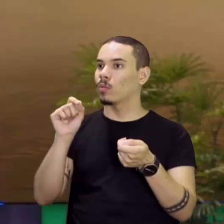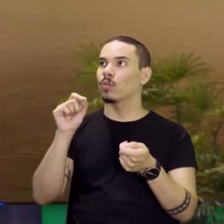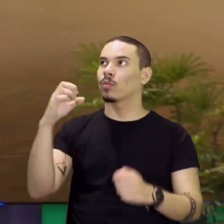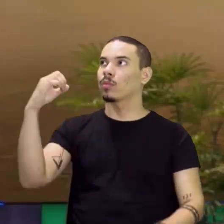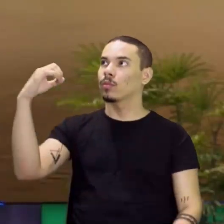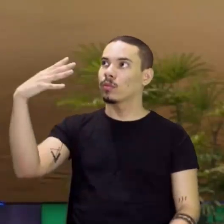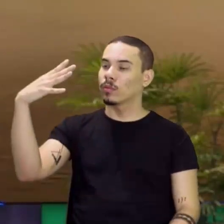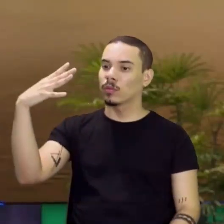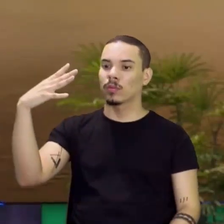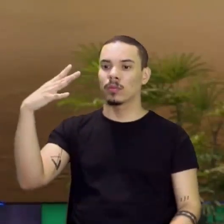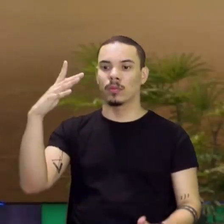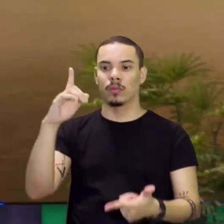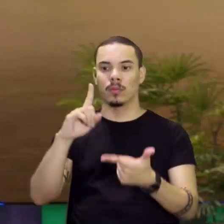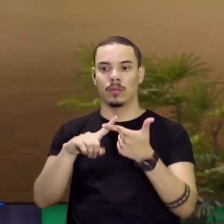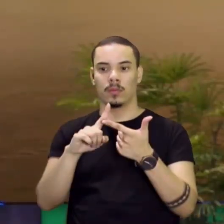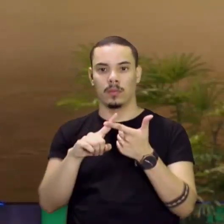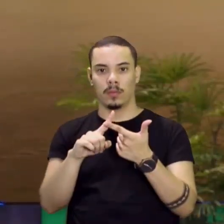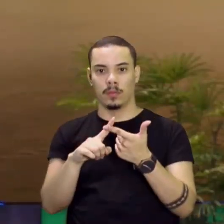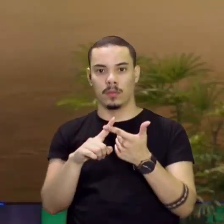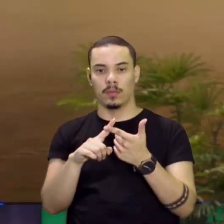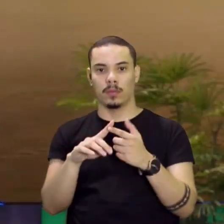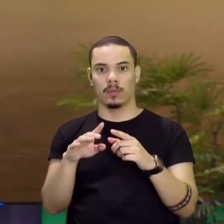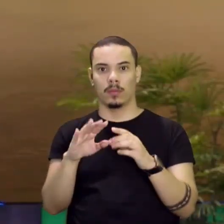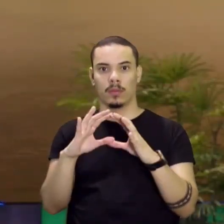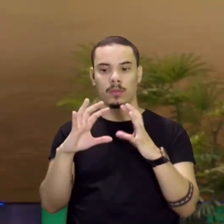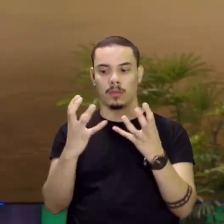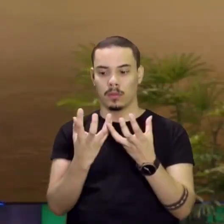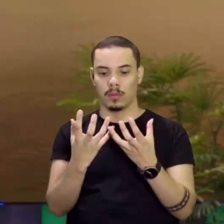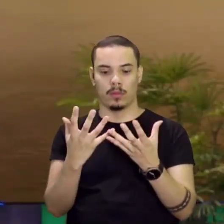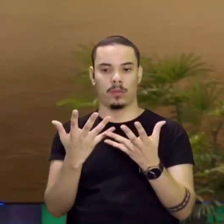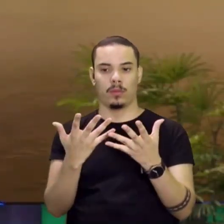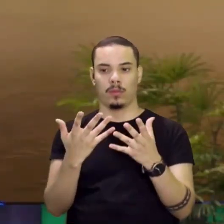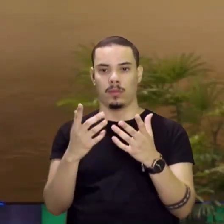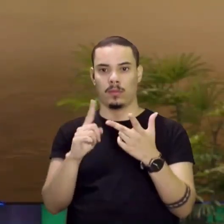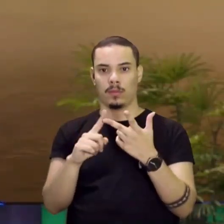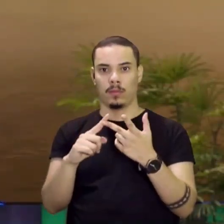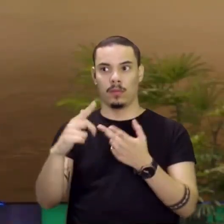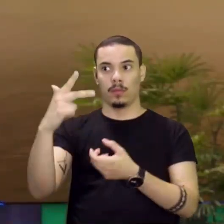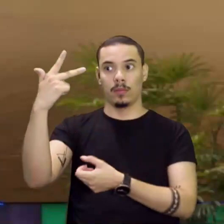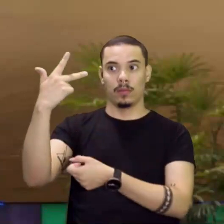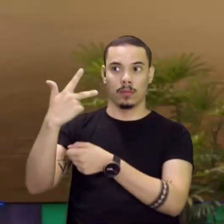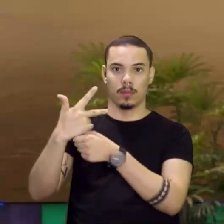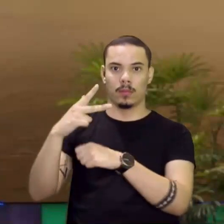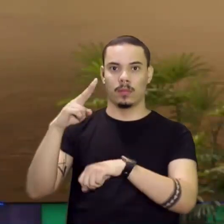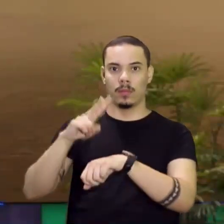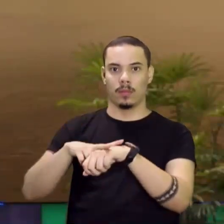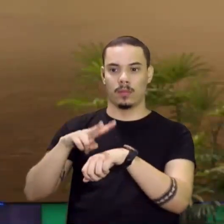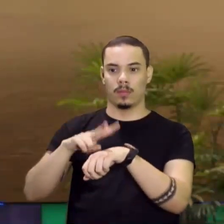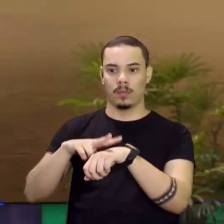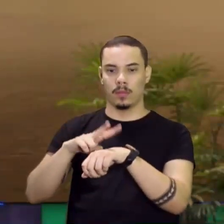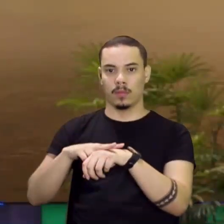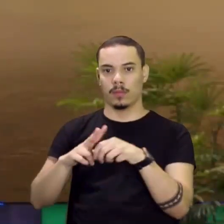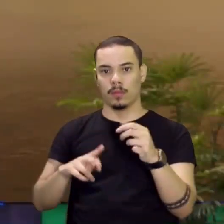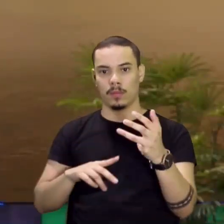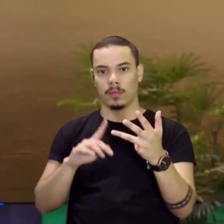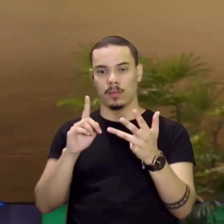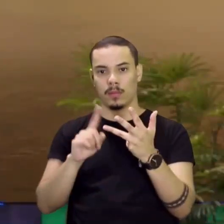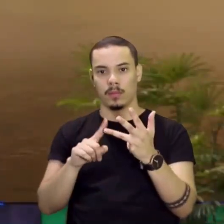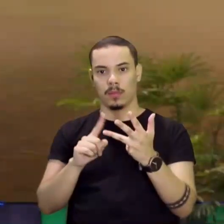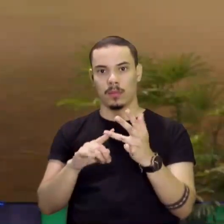lâmpada, a estrutura da lâmpada, seja a câmera que tem vidro, seja